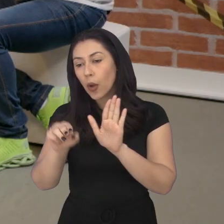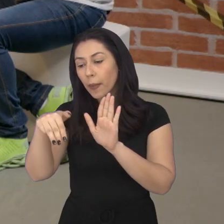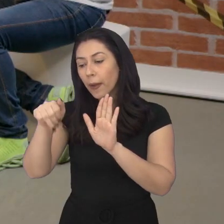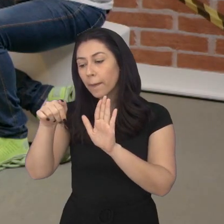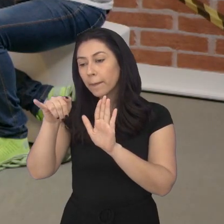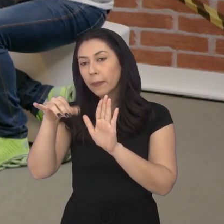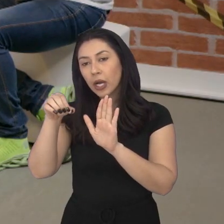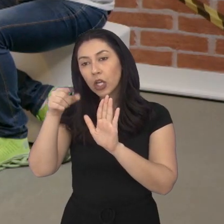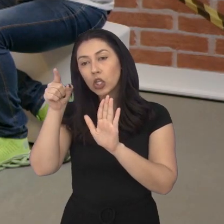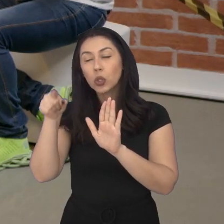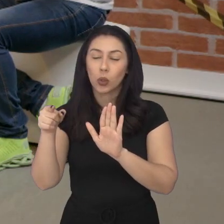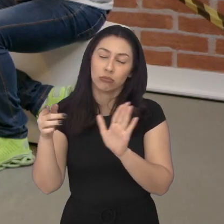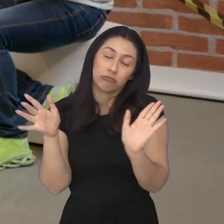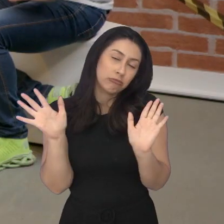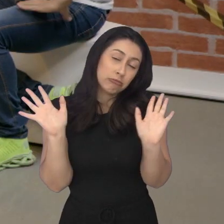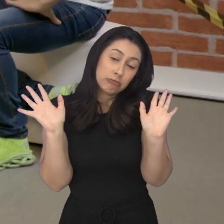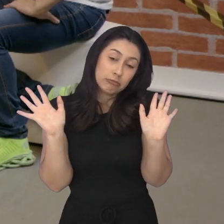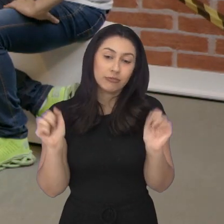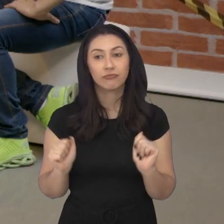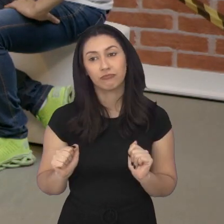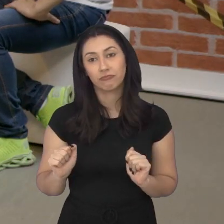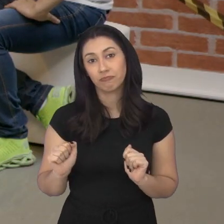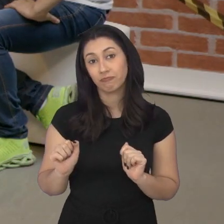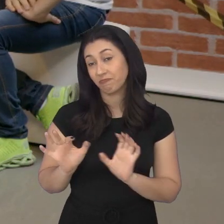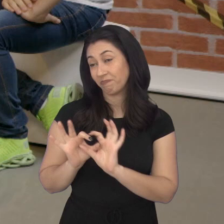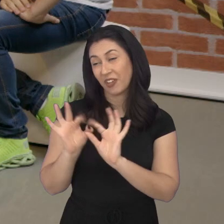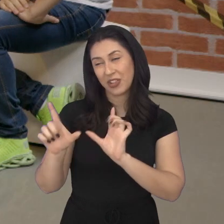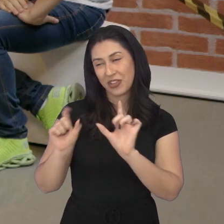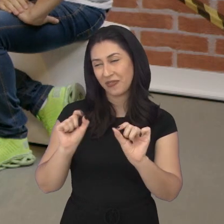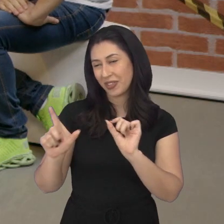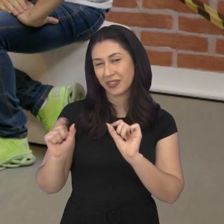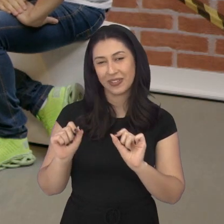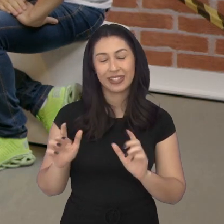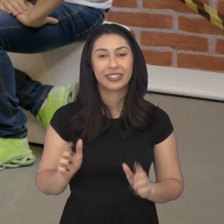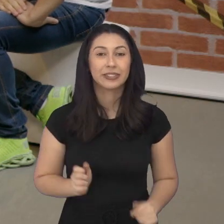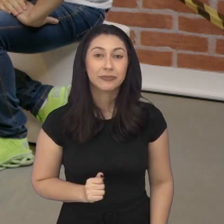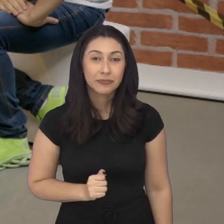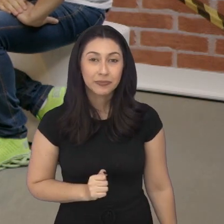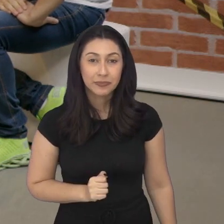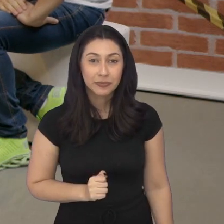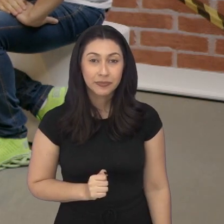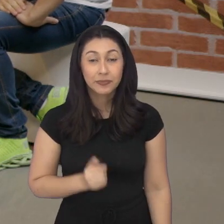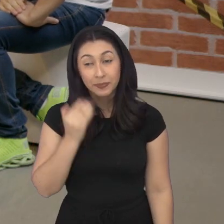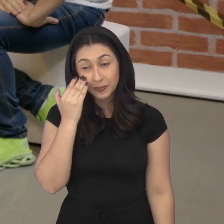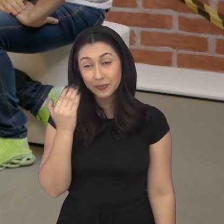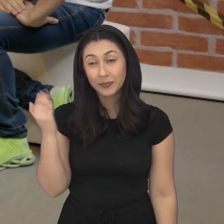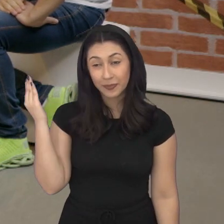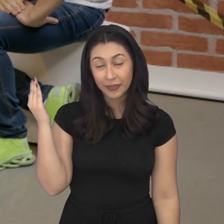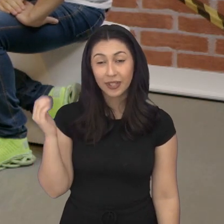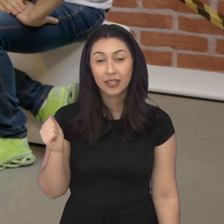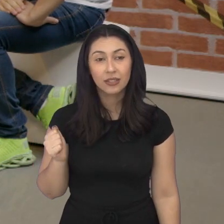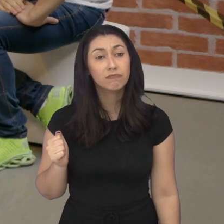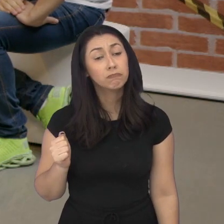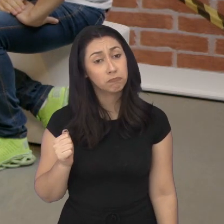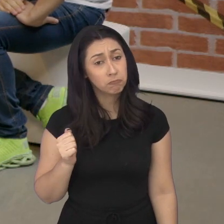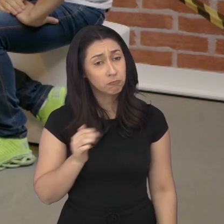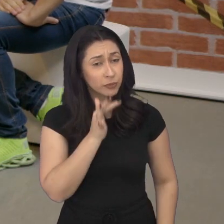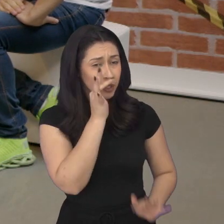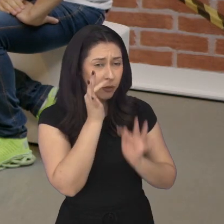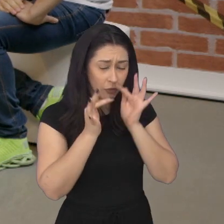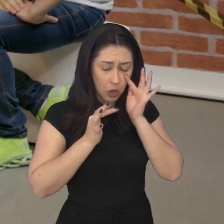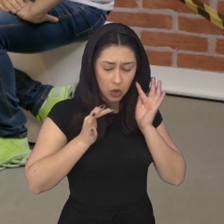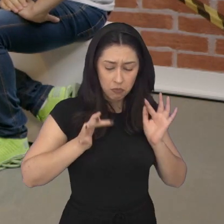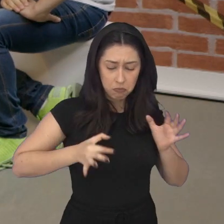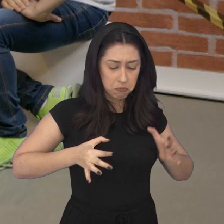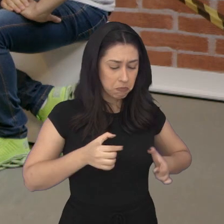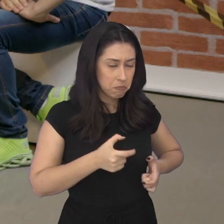masculino na moda cabe assim, tudo, então, né? Usa quem quer. Vamos para a próxima. Se quiser entrar na água, dá também. Biquíni. Olha aí. É um floral, né?